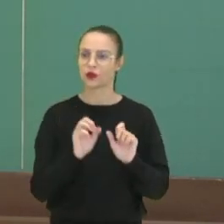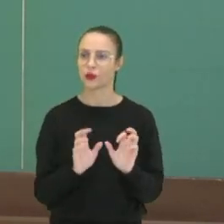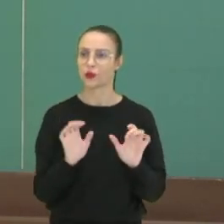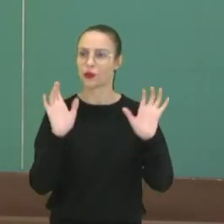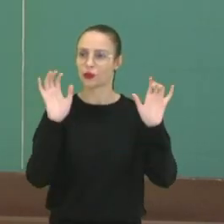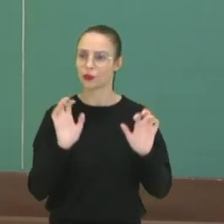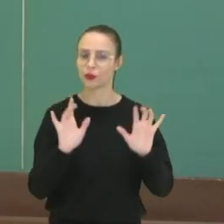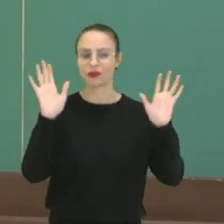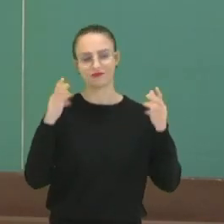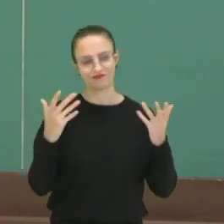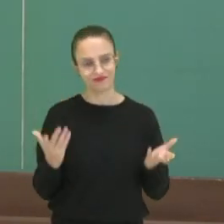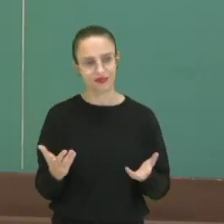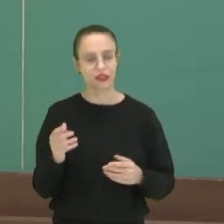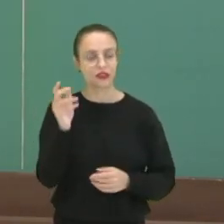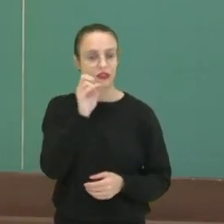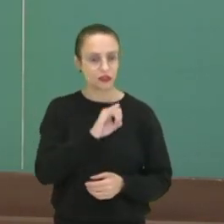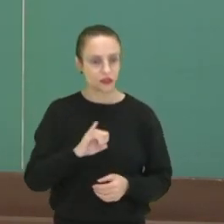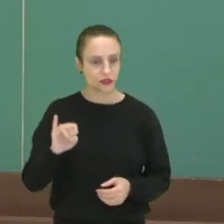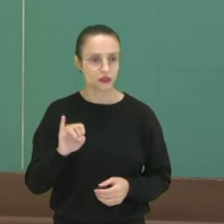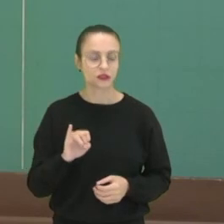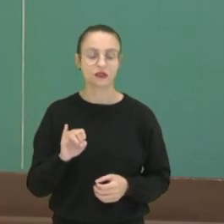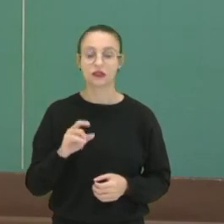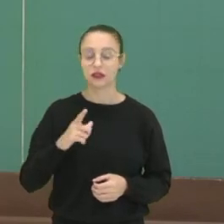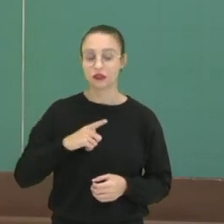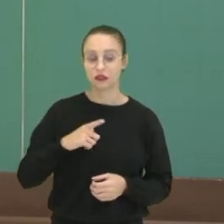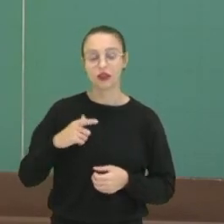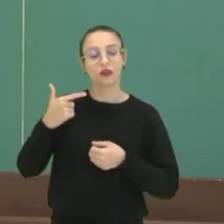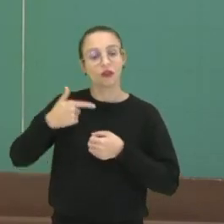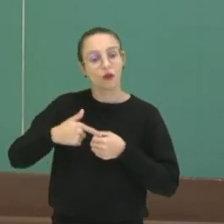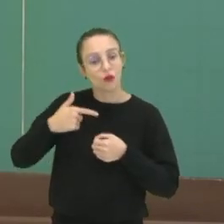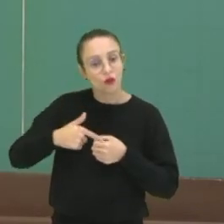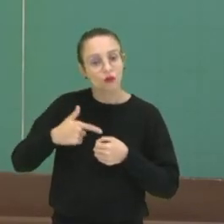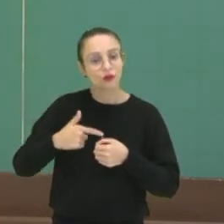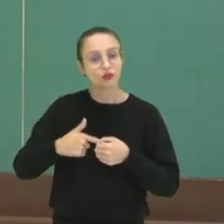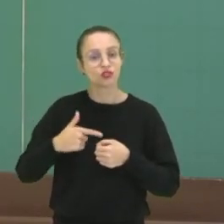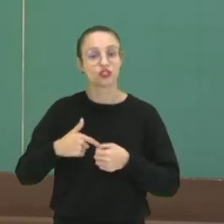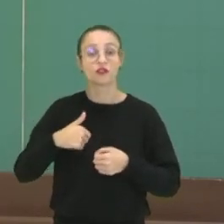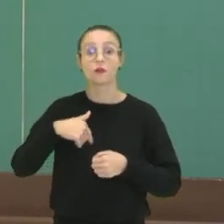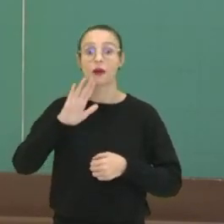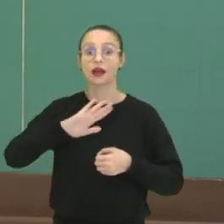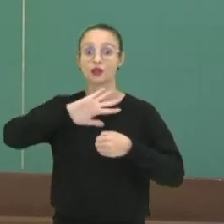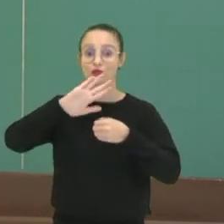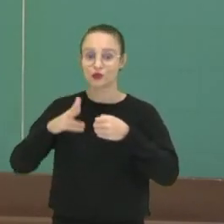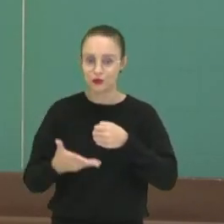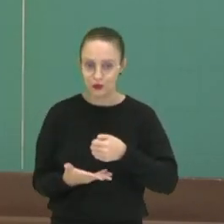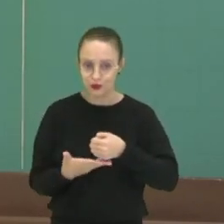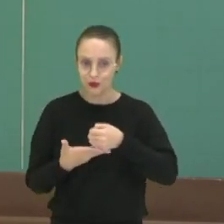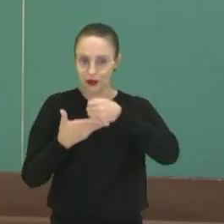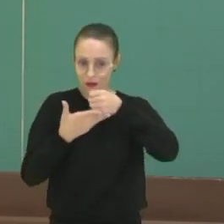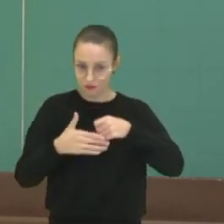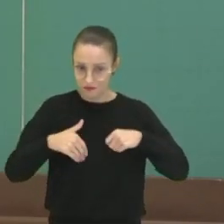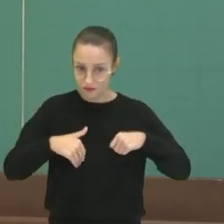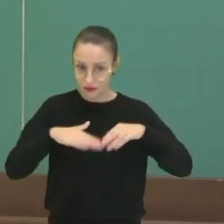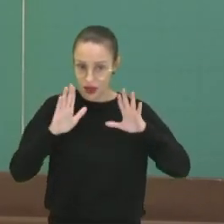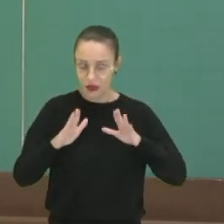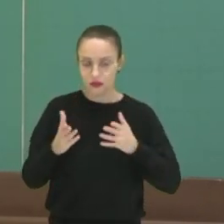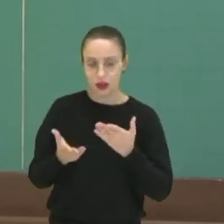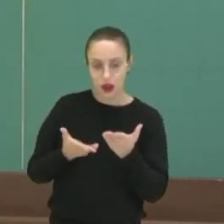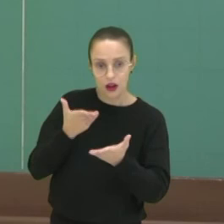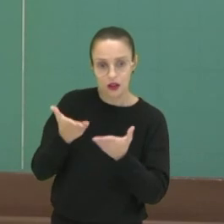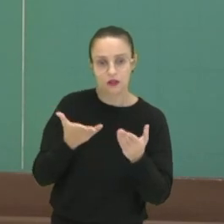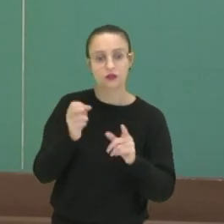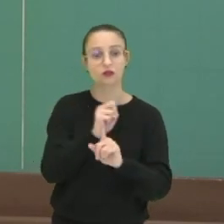na atmosfera. Se nós temos combustíveis, né, que são mais sustentáveis e que vão atender às necessidades